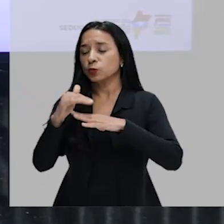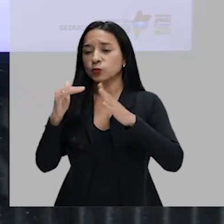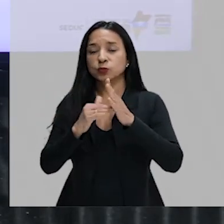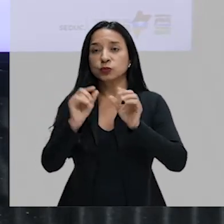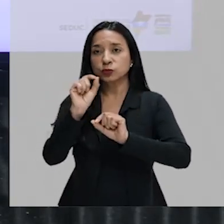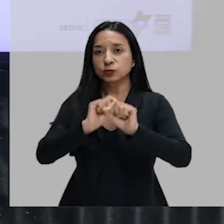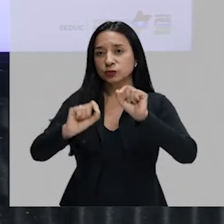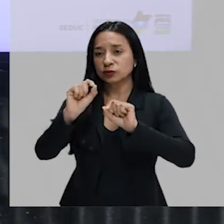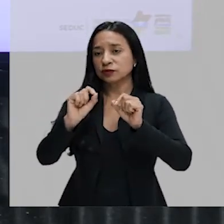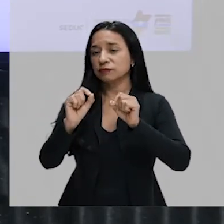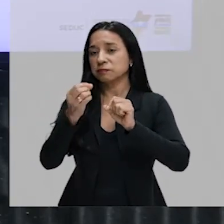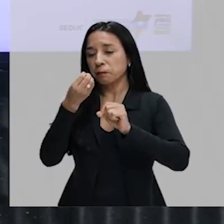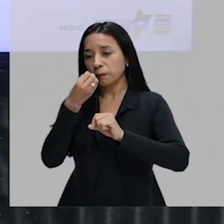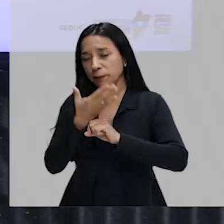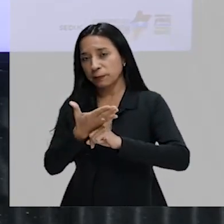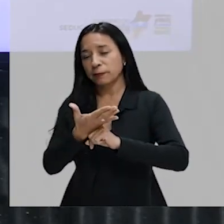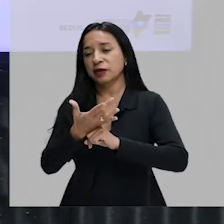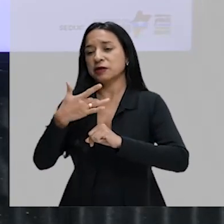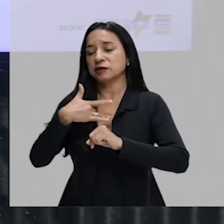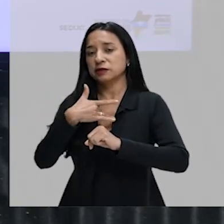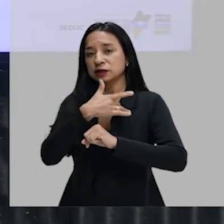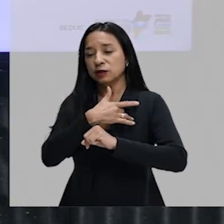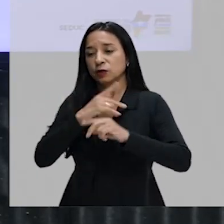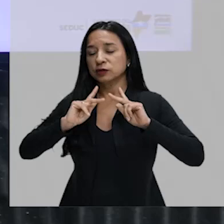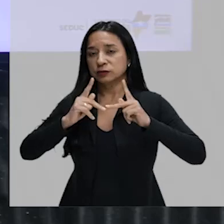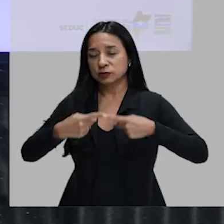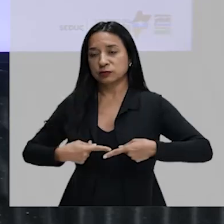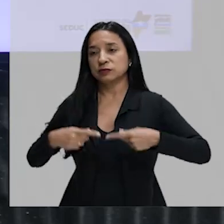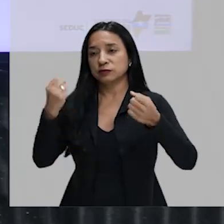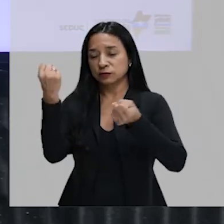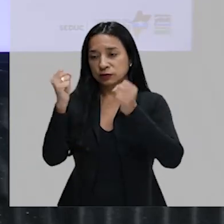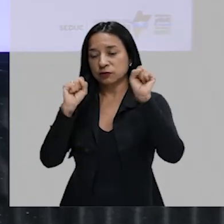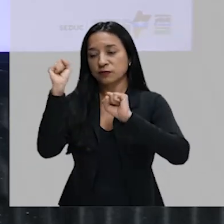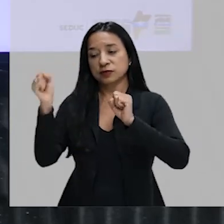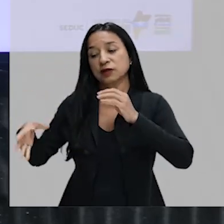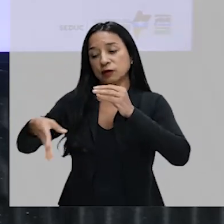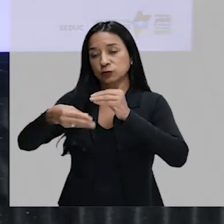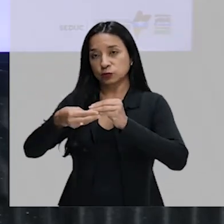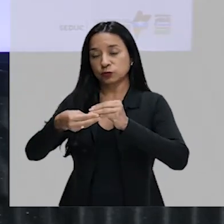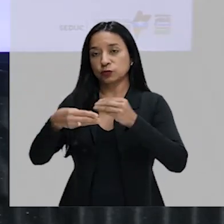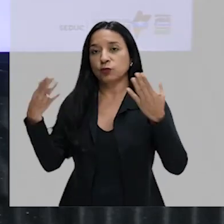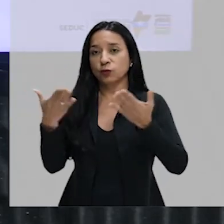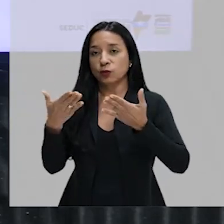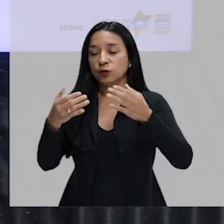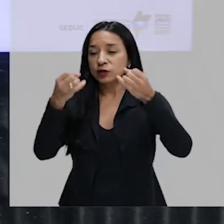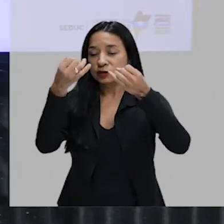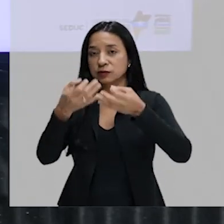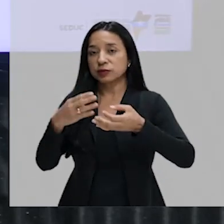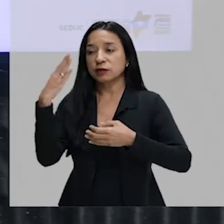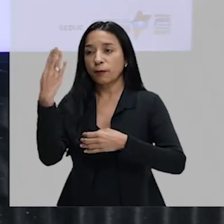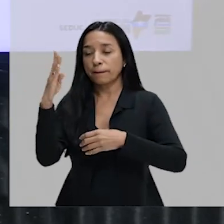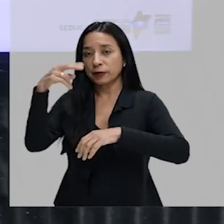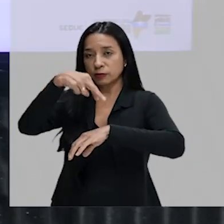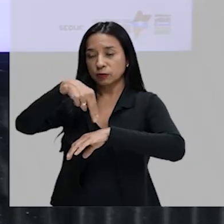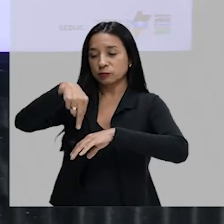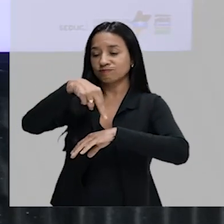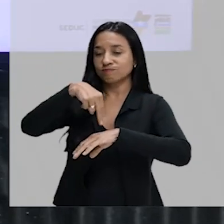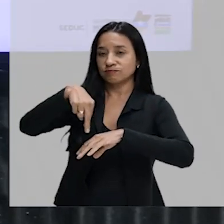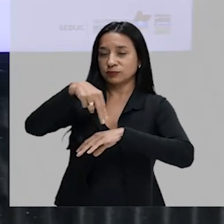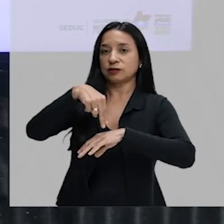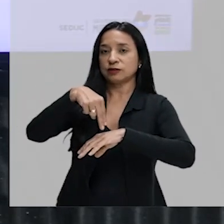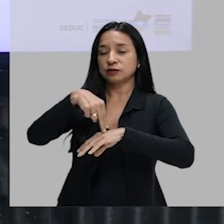galerinha, tudo bem com vocês? Guilherme Campos aqui, professor de Educação Física da Rede Estadual do Maranhão. E nessa aula de hoje, do nosso projeto